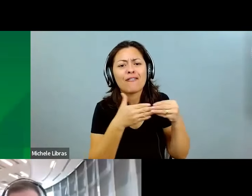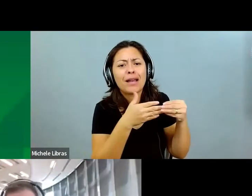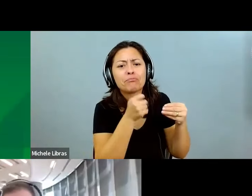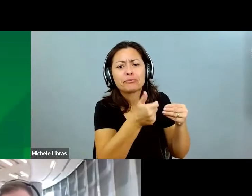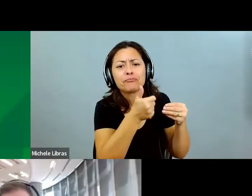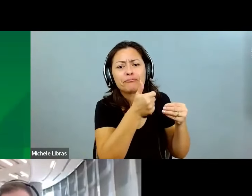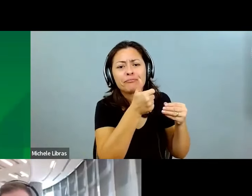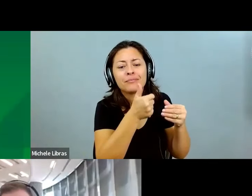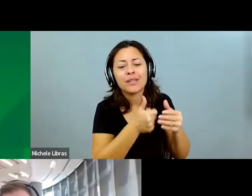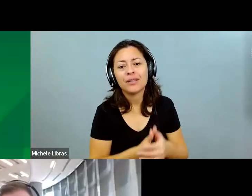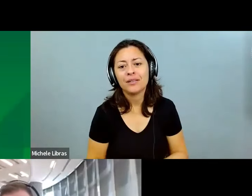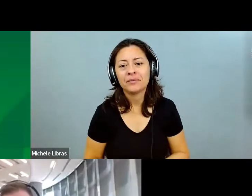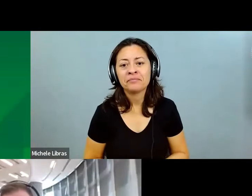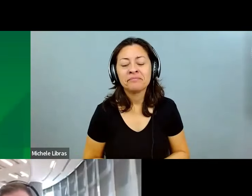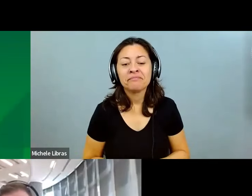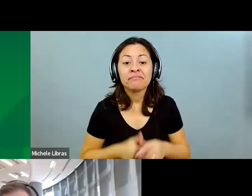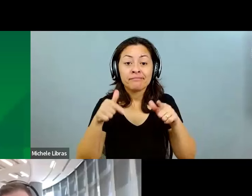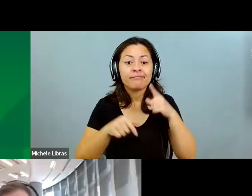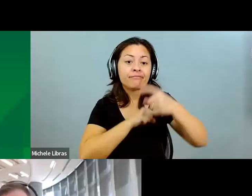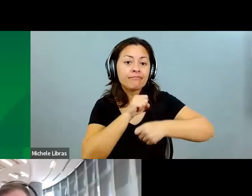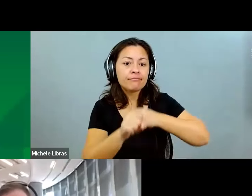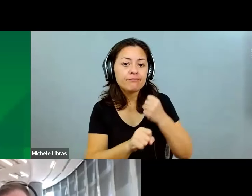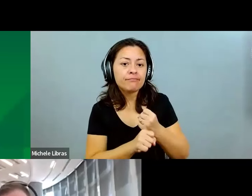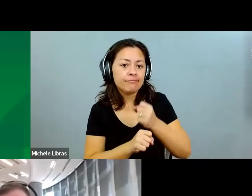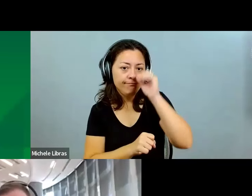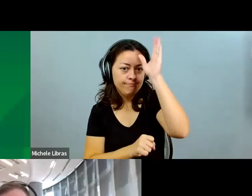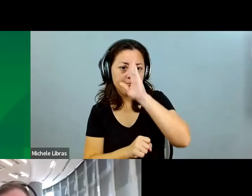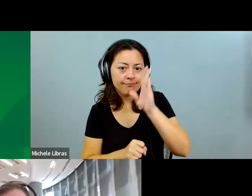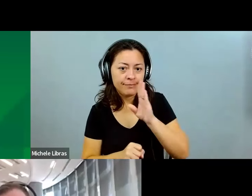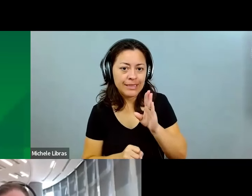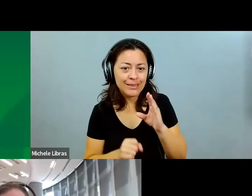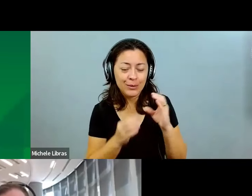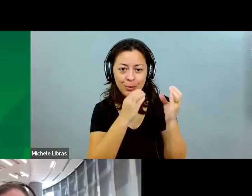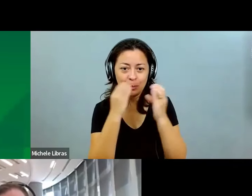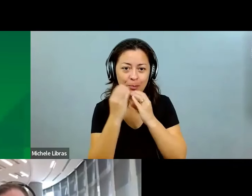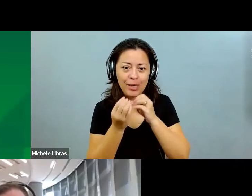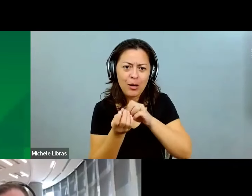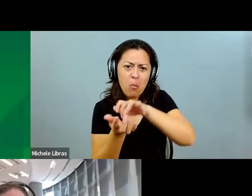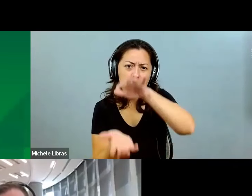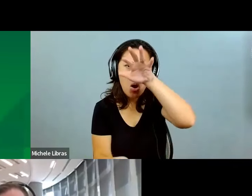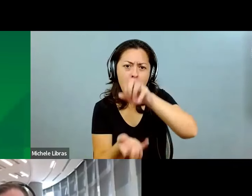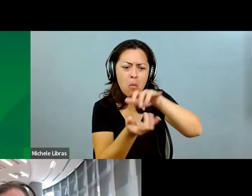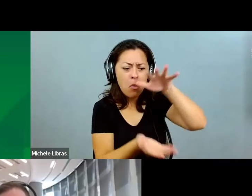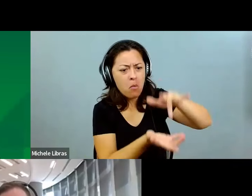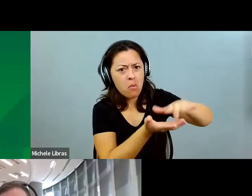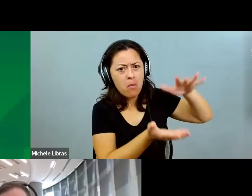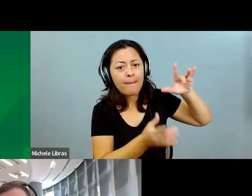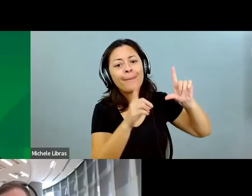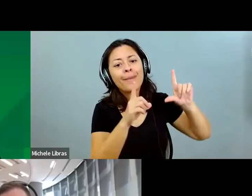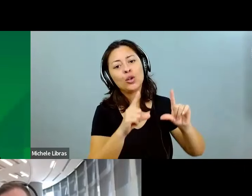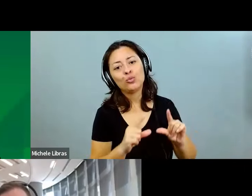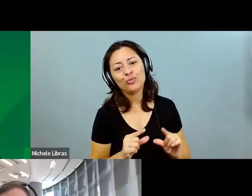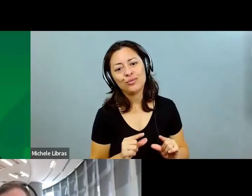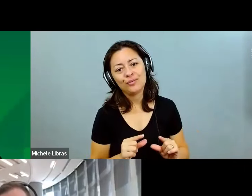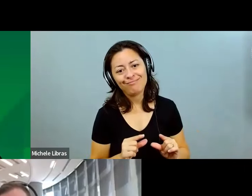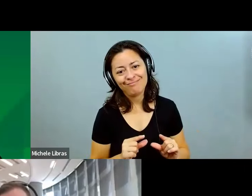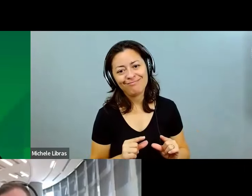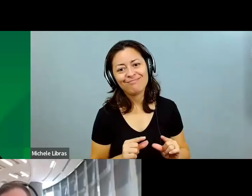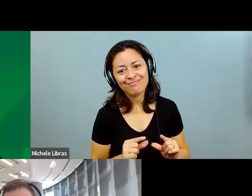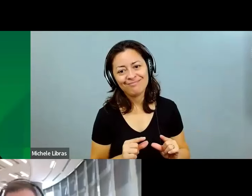produziu menos soja do que o ano passado Leonardo e produziu menos aonde especialmente